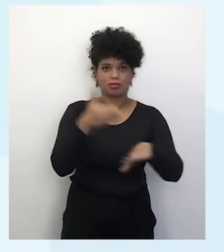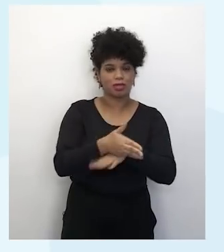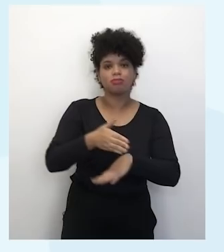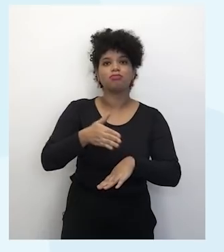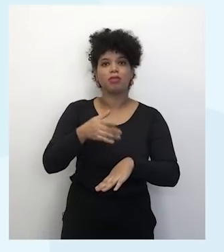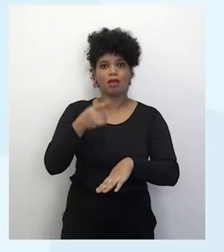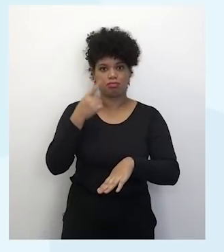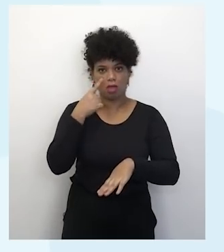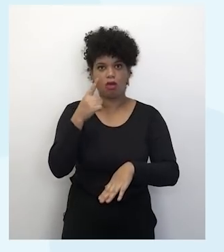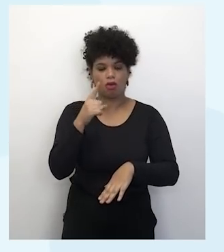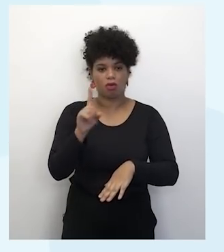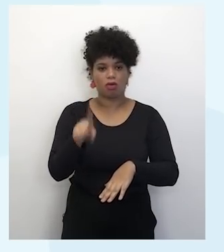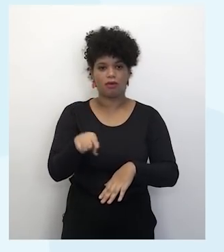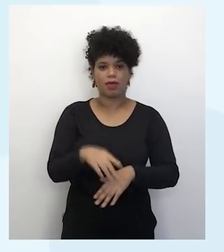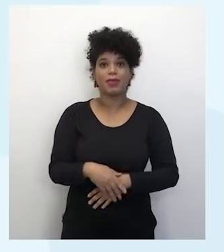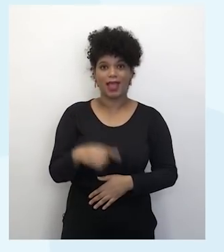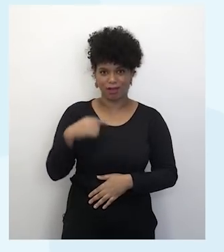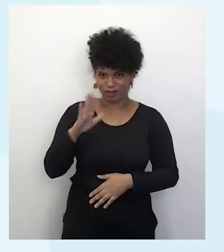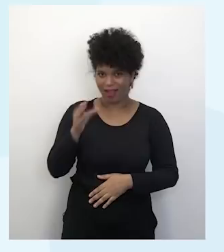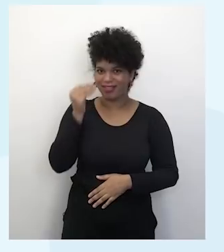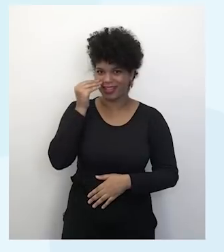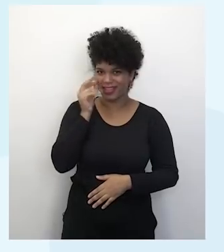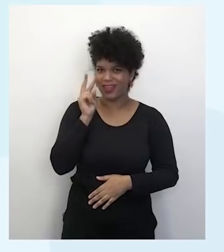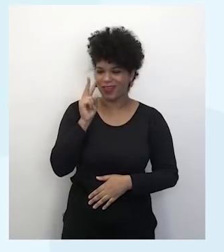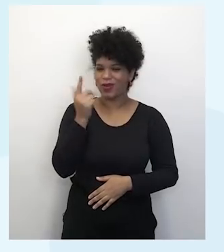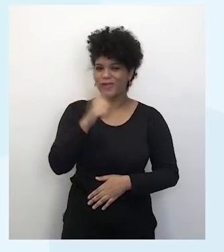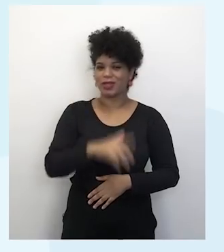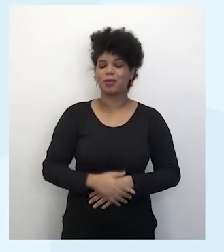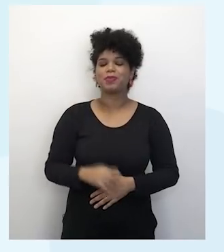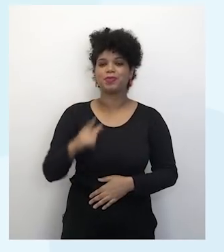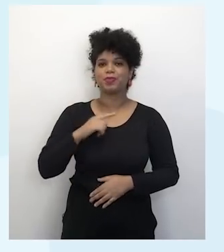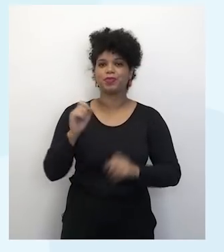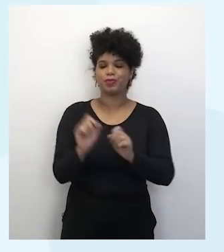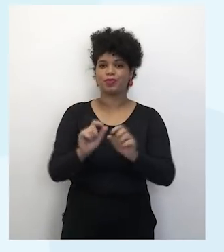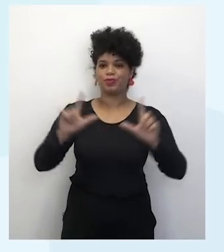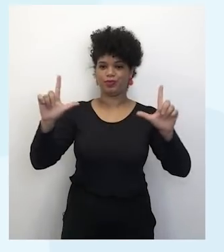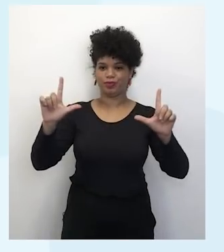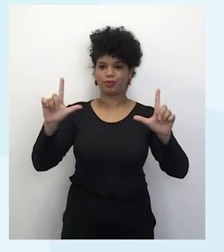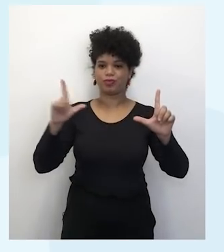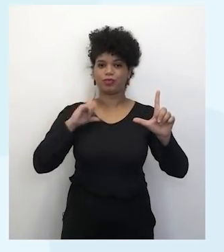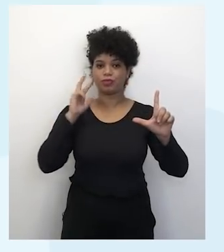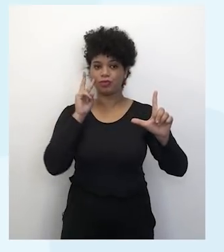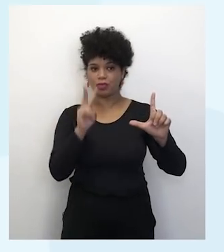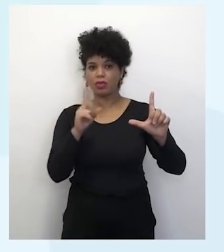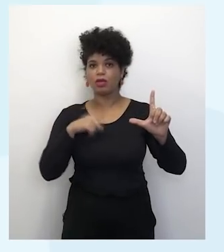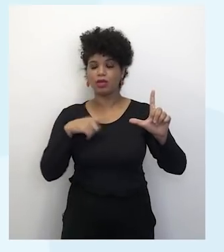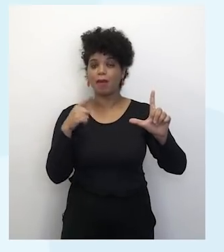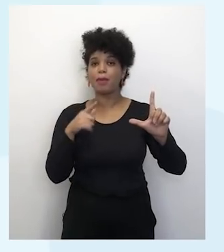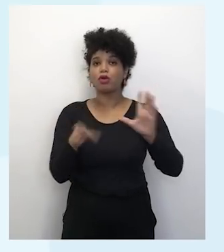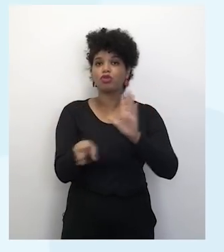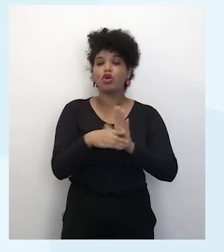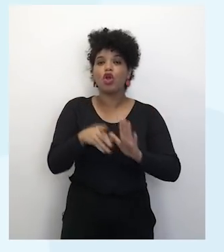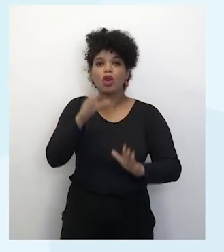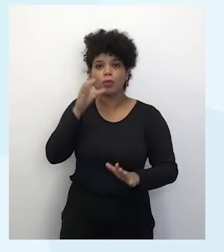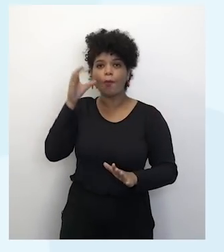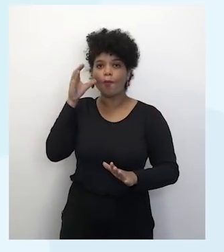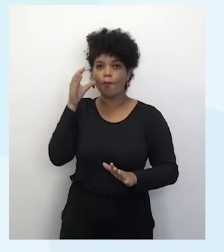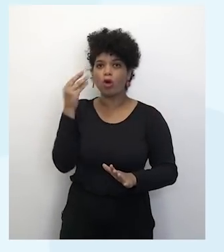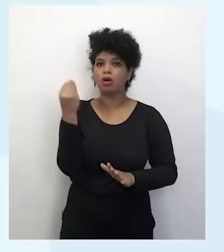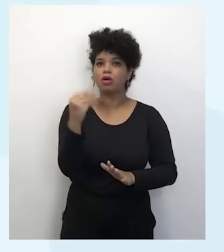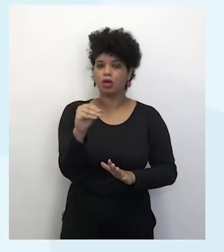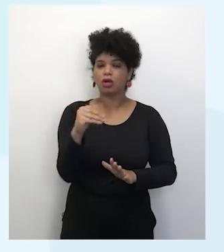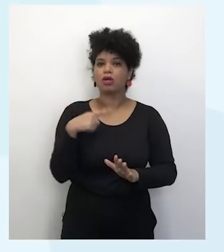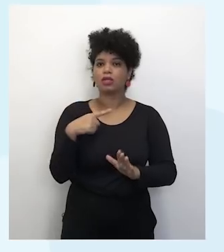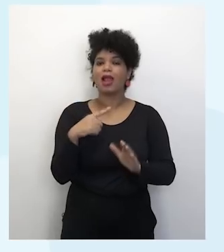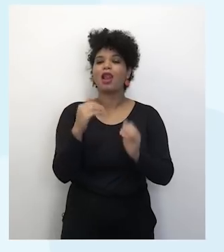página, inclusive agora há pouco eu testei. Aí vai abrir para ele fazer o login e colocar a senha.